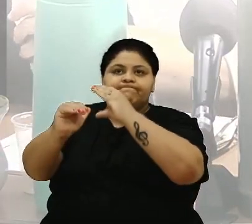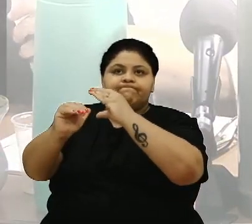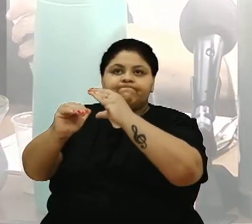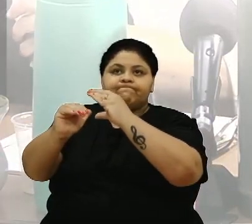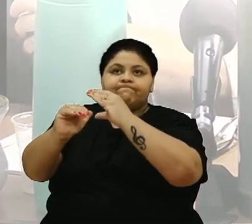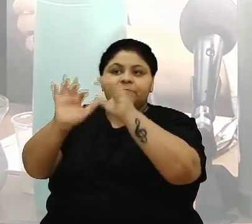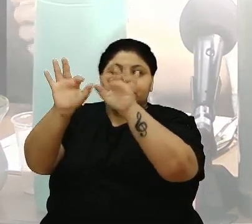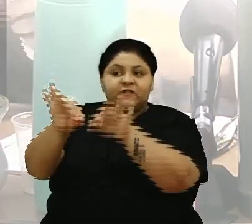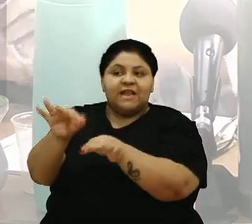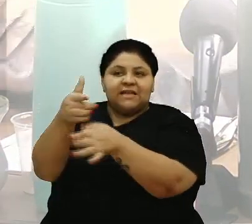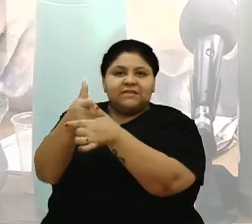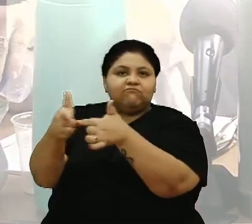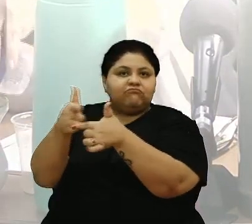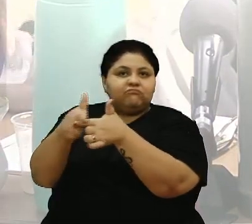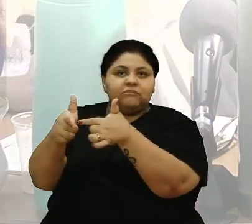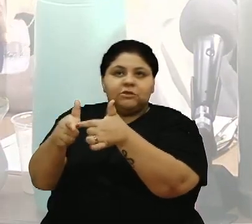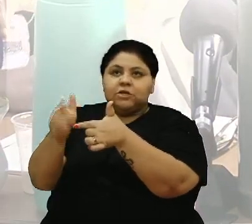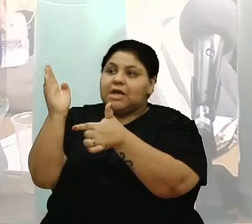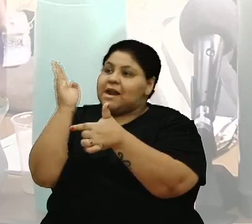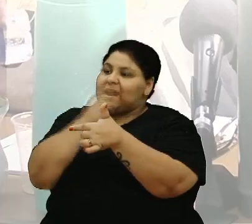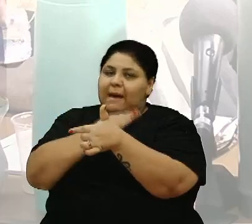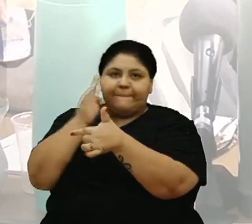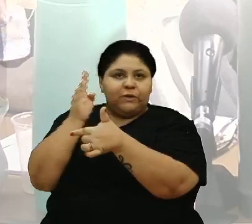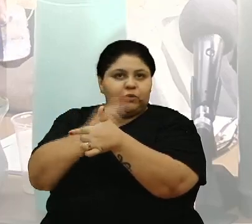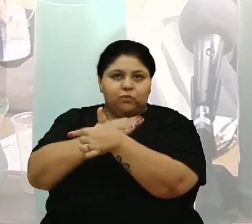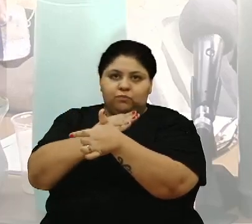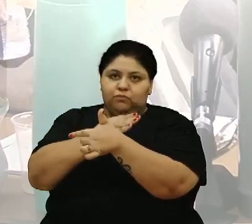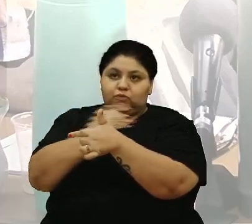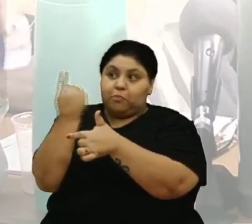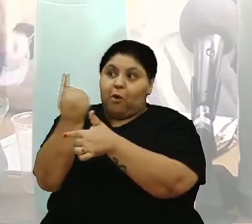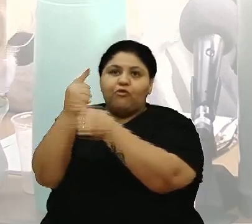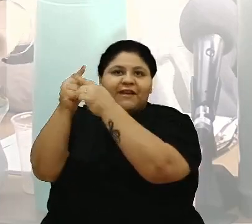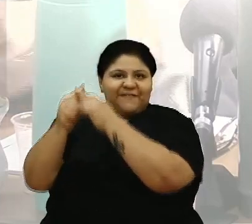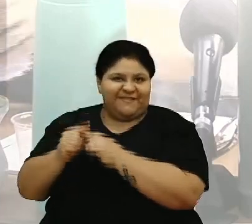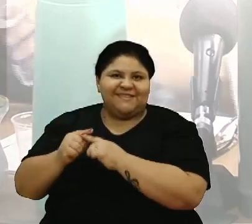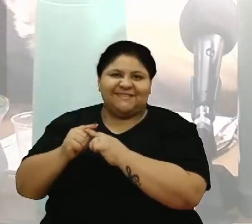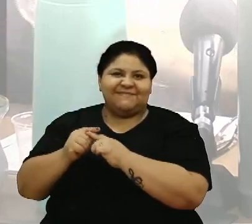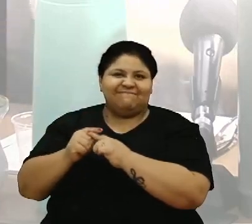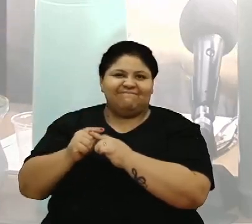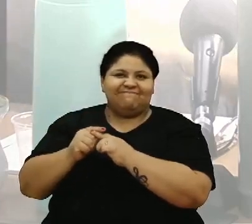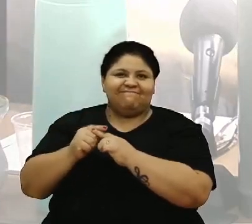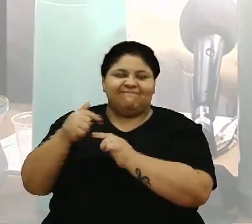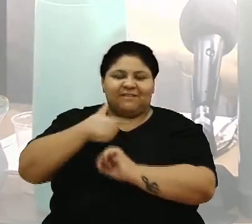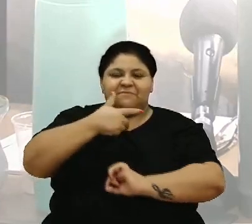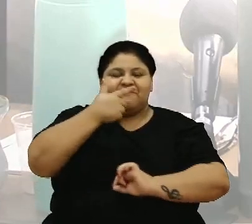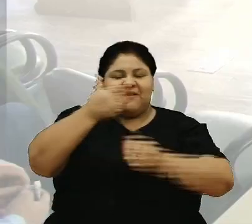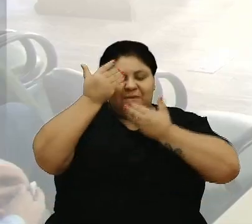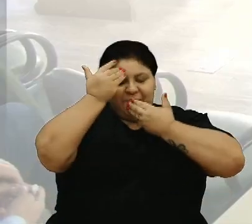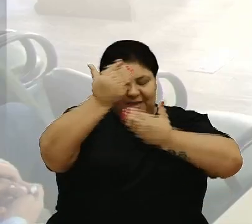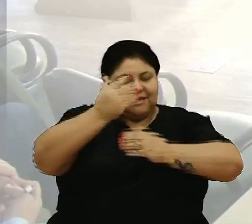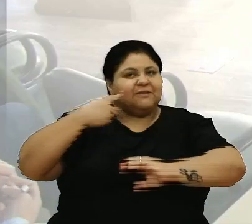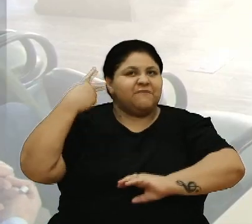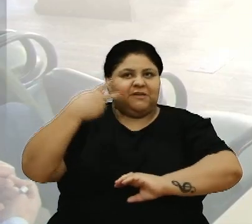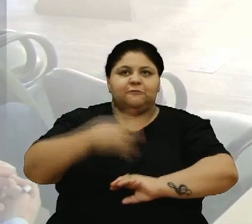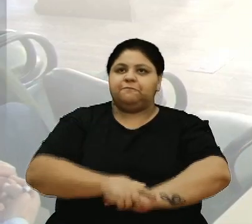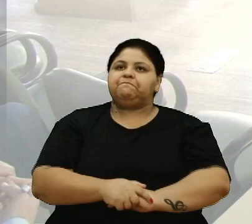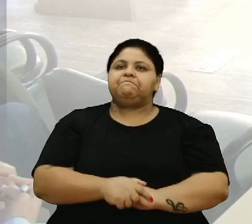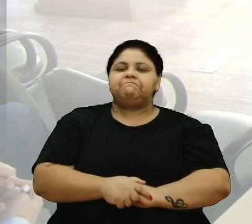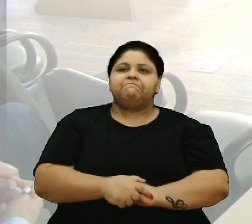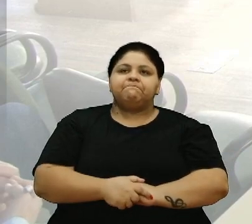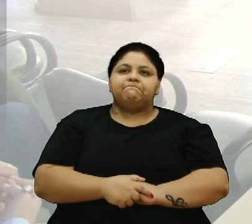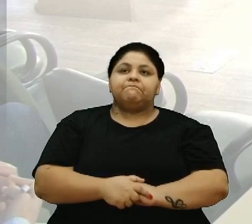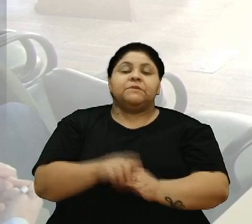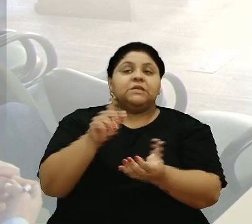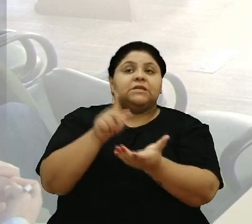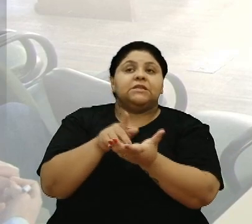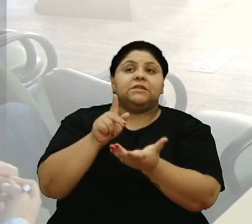o problema de uma vez por todas, né? Então, fica aqui a minha fala. Obrigado, vereador Scalco. Exatamente. Na verdade,